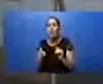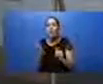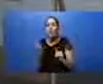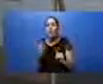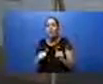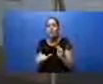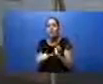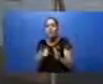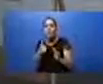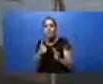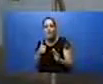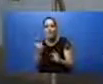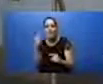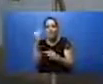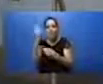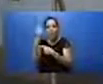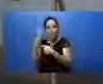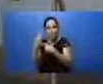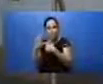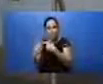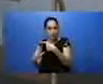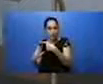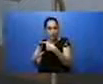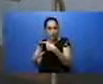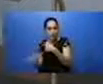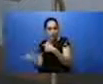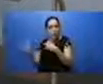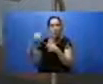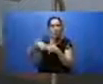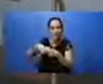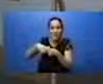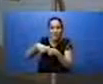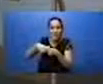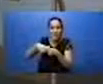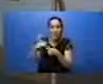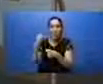1/3 cabe em 1/2?